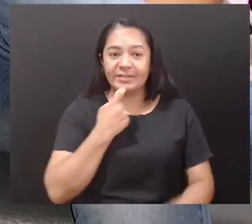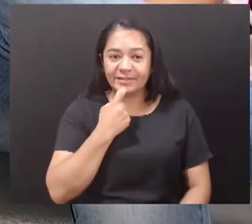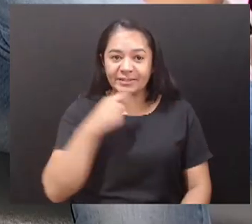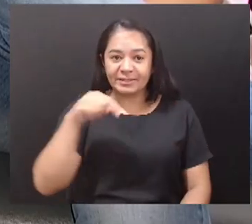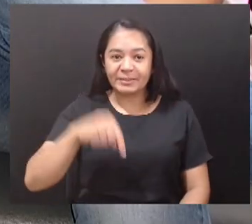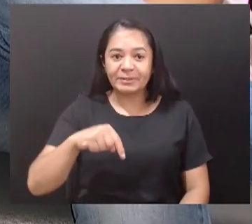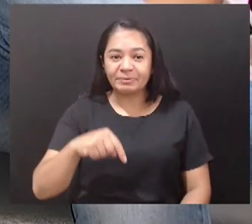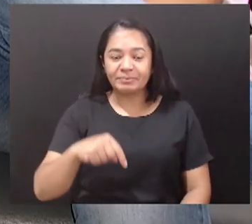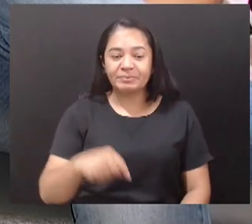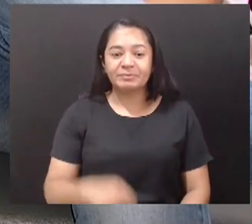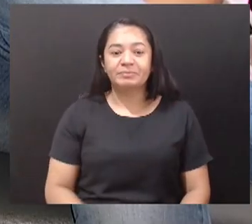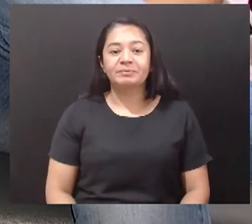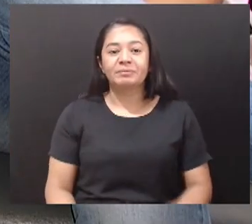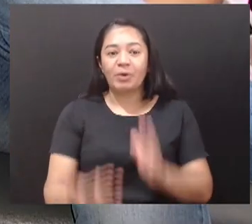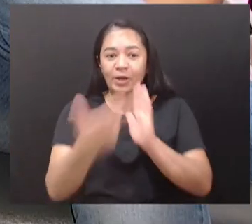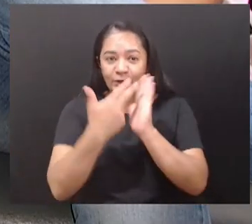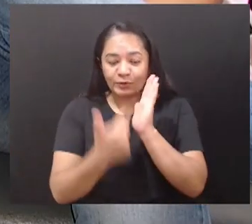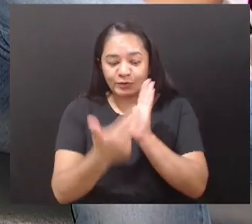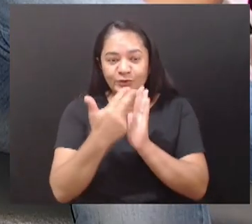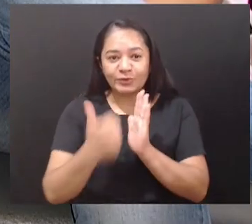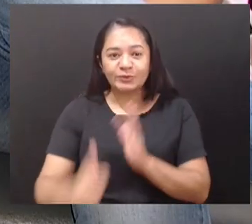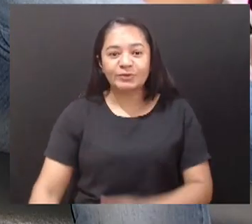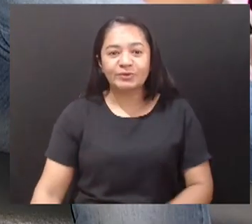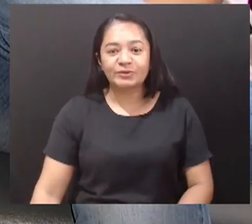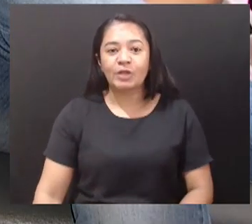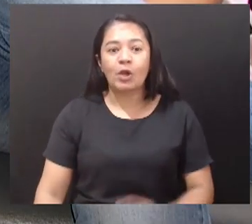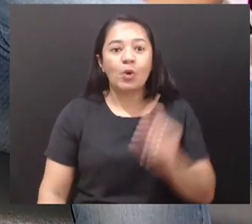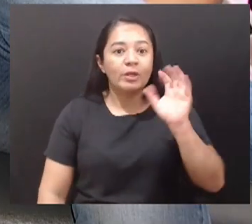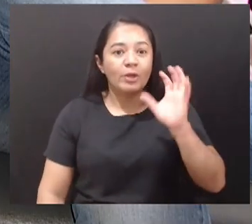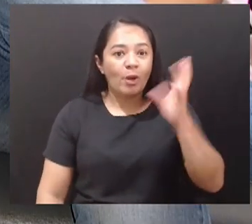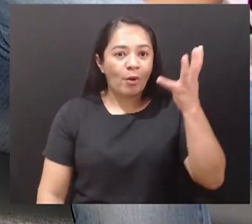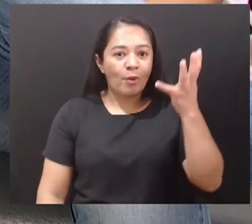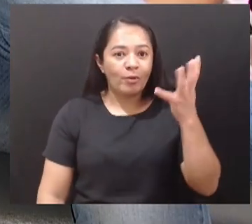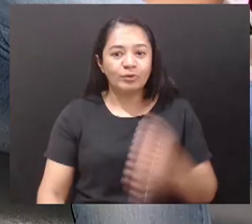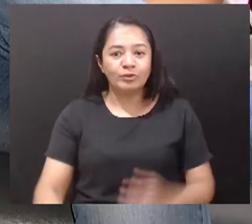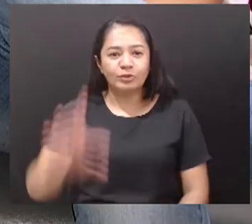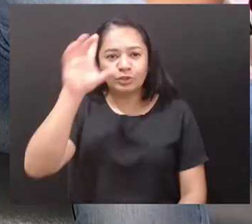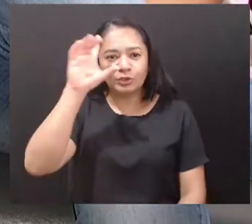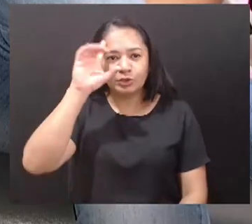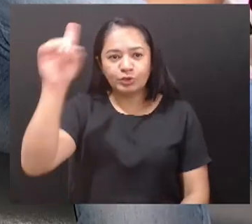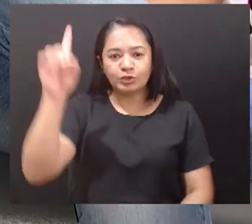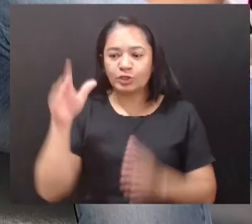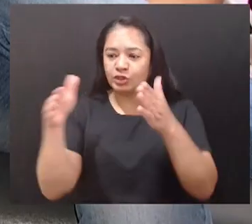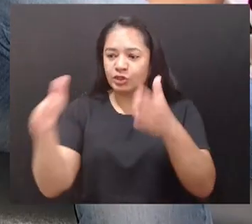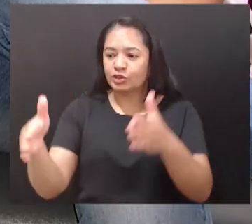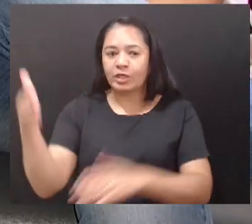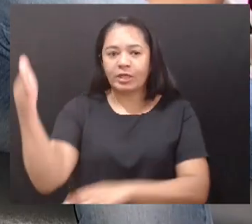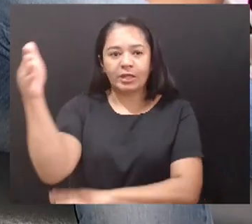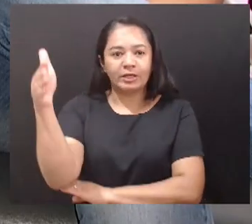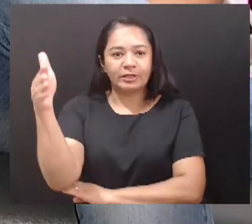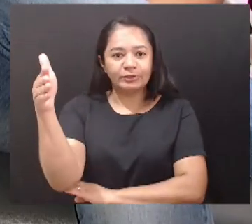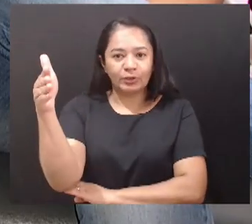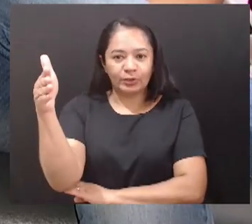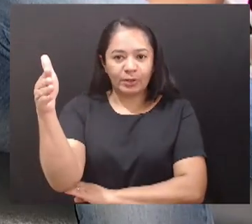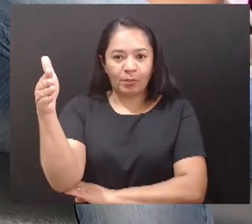desenho, aí o que aconteceu? No dia que eles chegaram no hotel do The Royal Palm Plaza, a moça que era